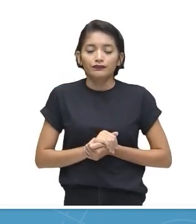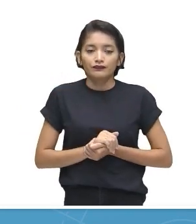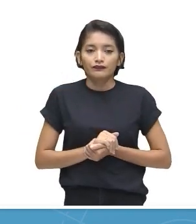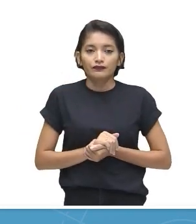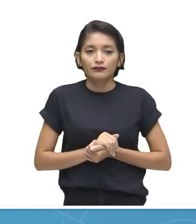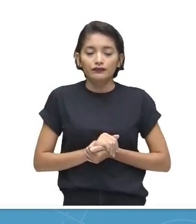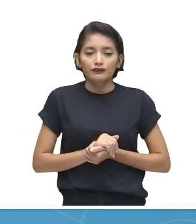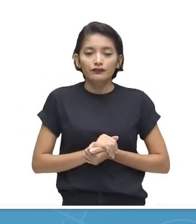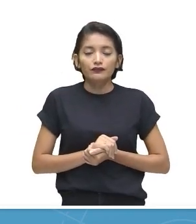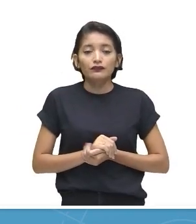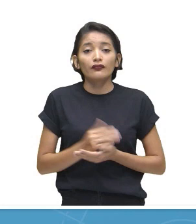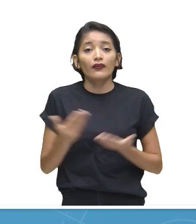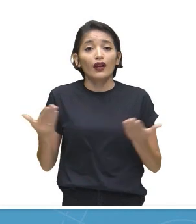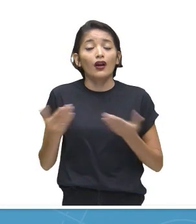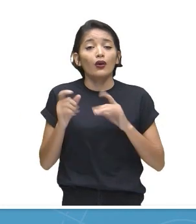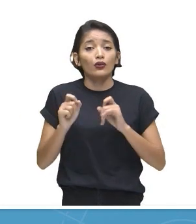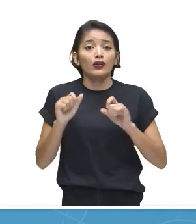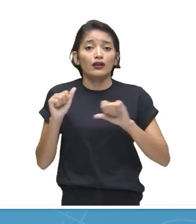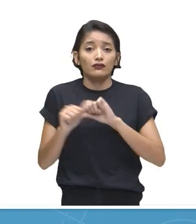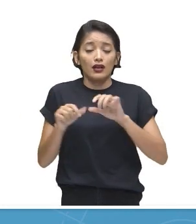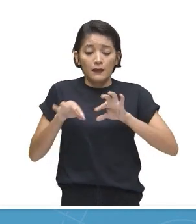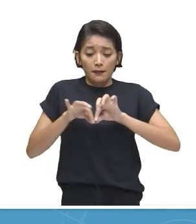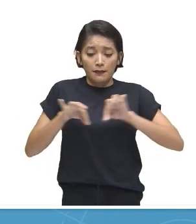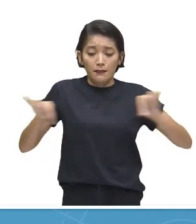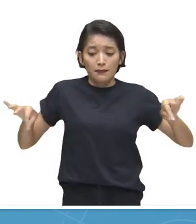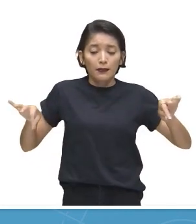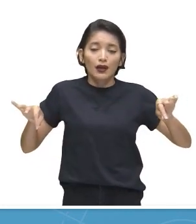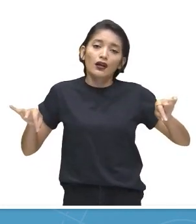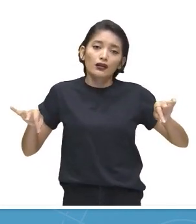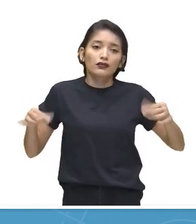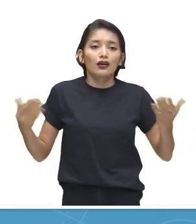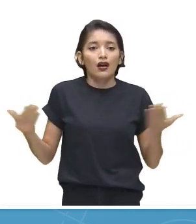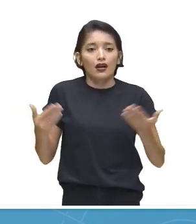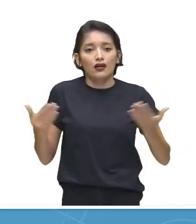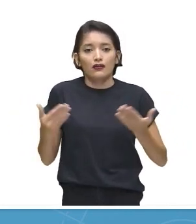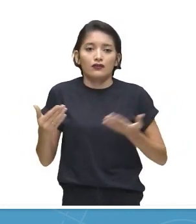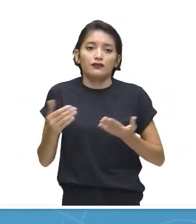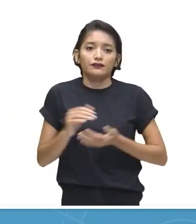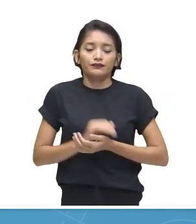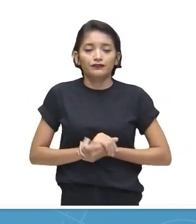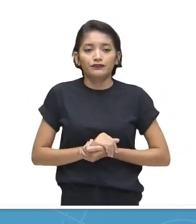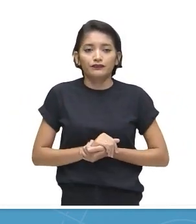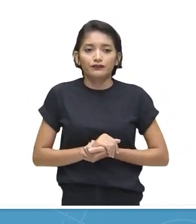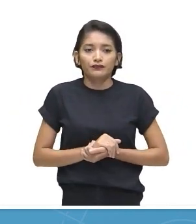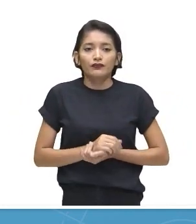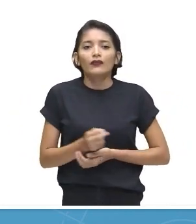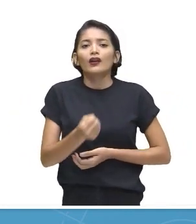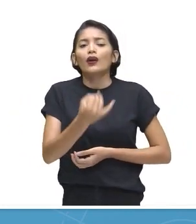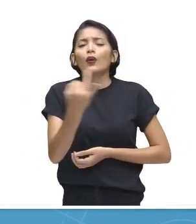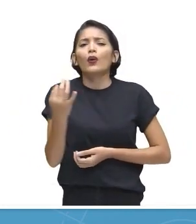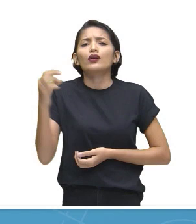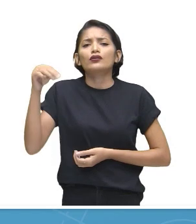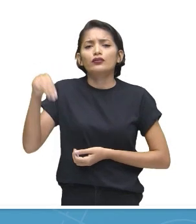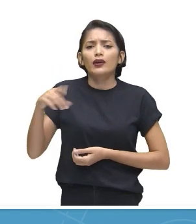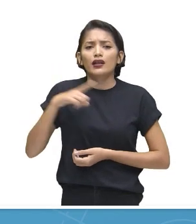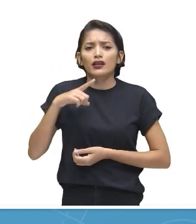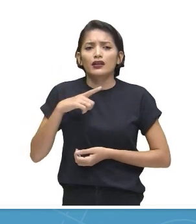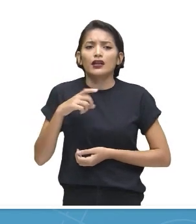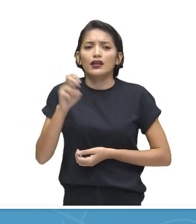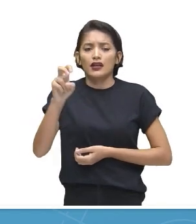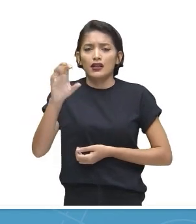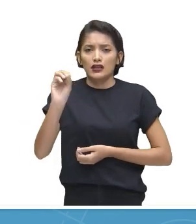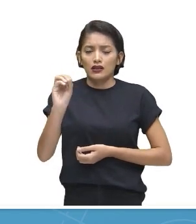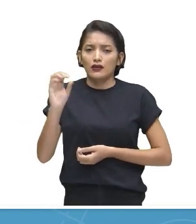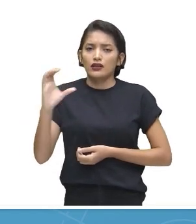gente vai agora transformar metros, né? A gente viu centímetros, agora nós vamos para metros. Quantos metros tem